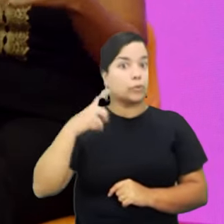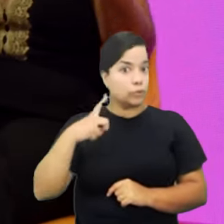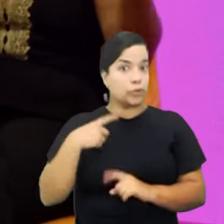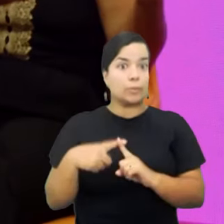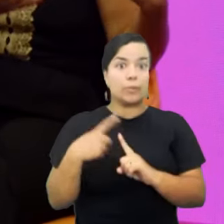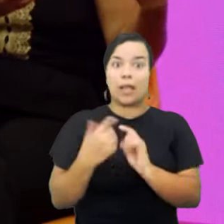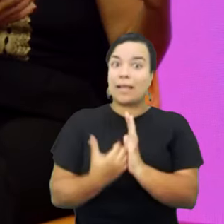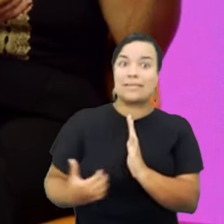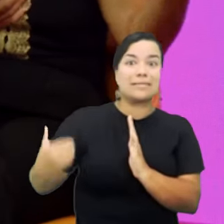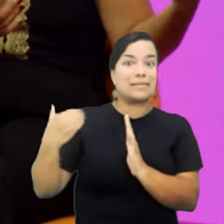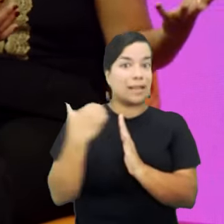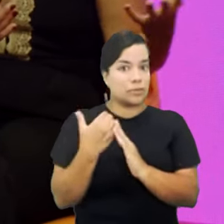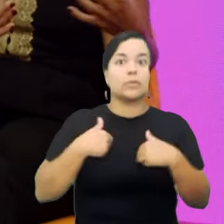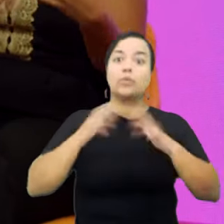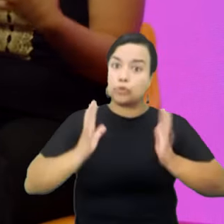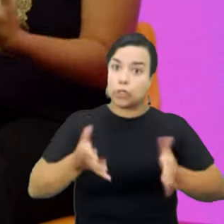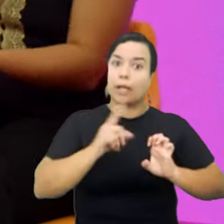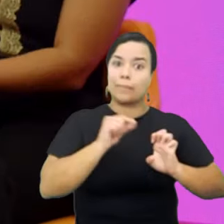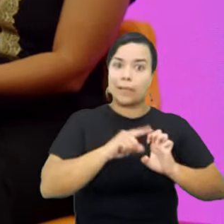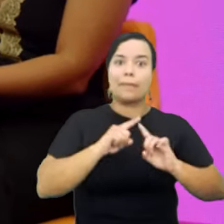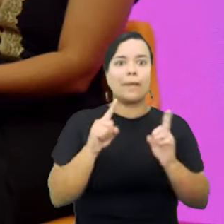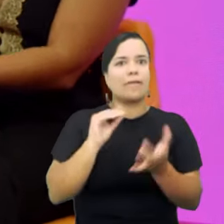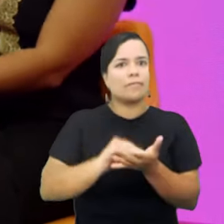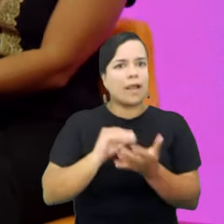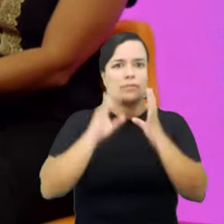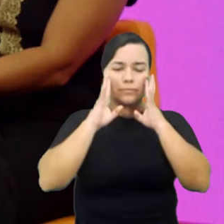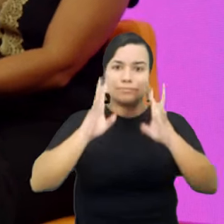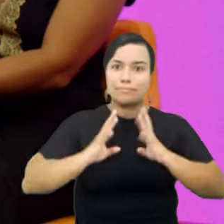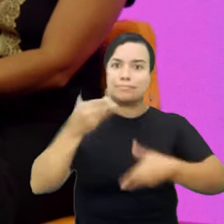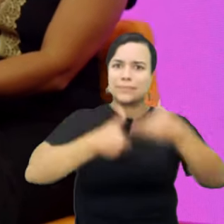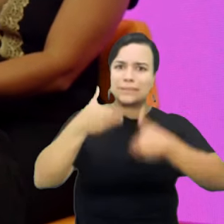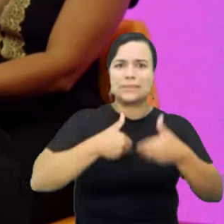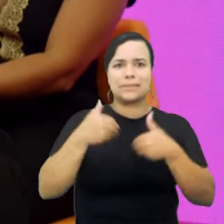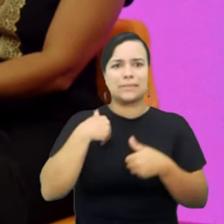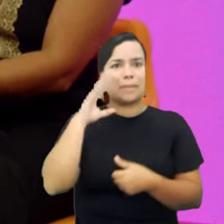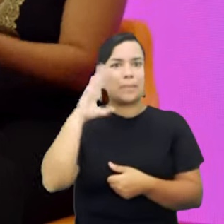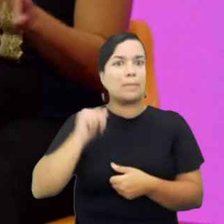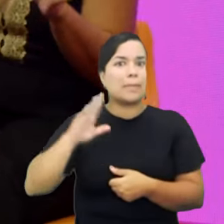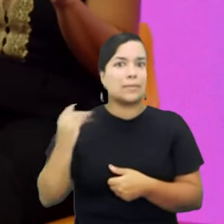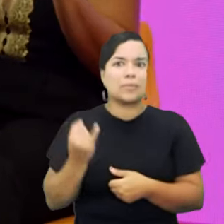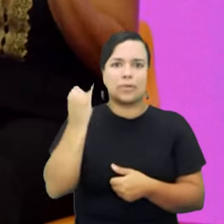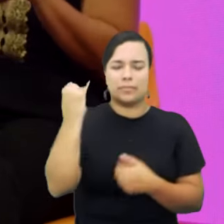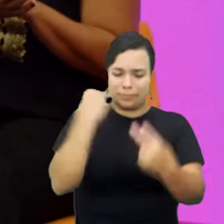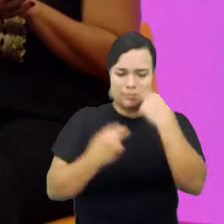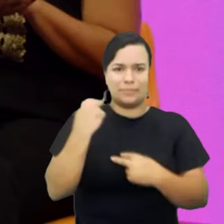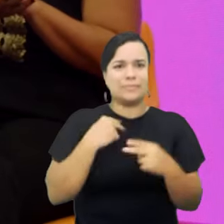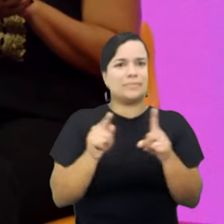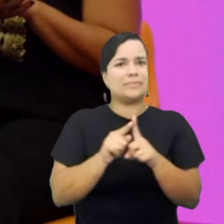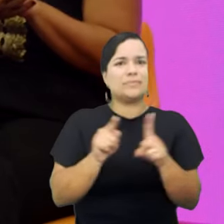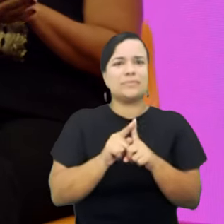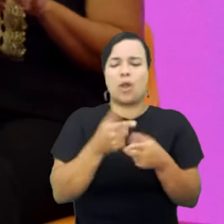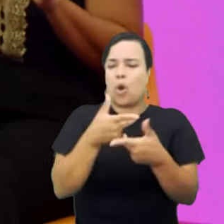pela falta de olhar do autocuidado, de me priorizar e de ter olhado também para as feridas de um divórcio, que eu peguei simplesmente, coloquei debaixo